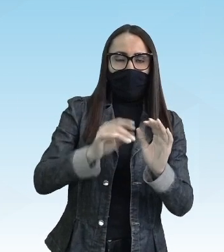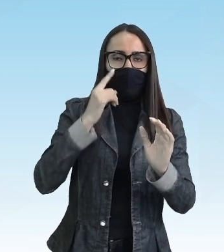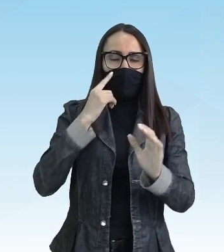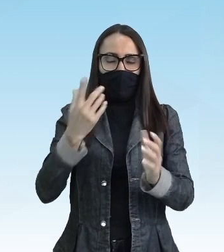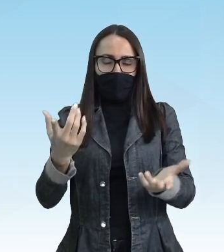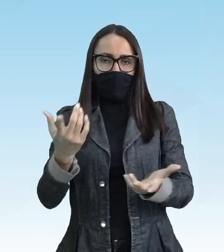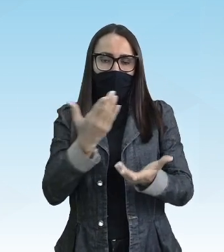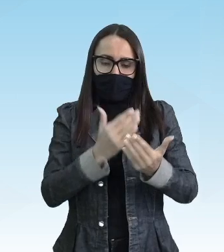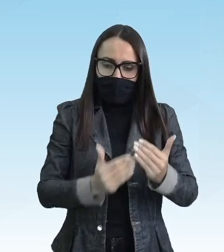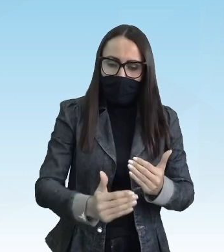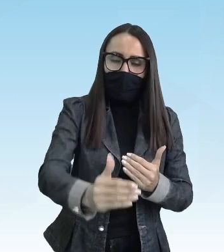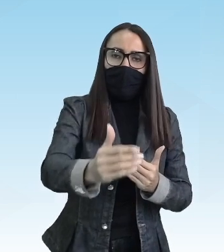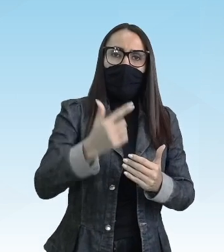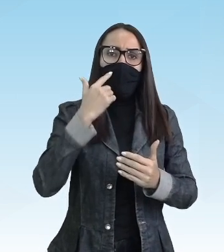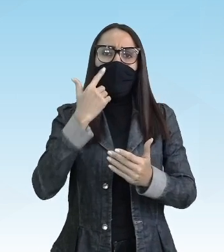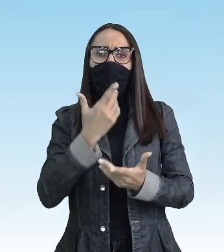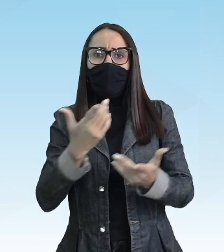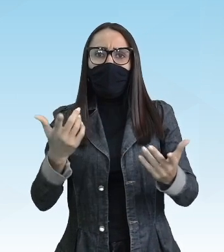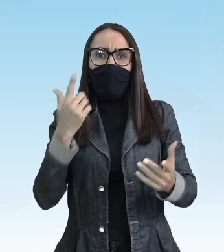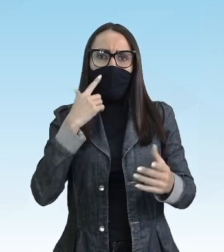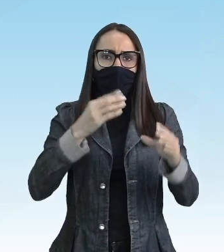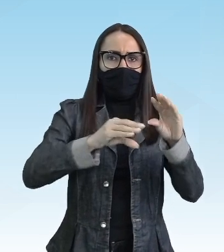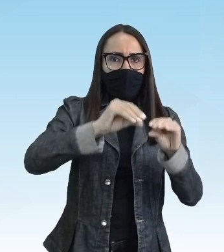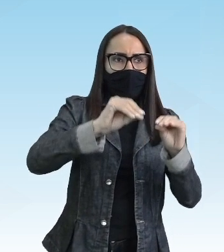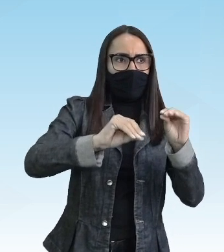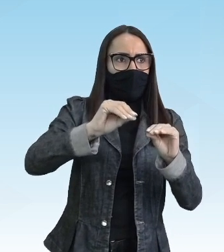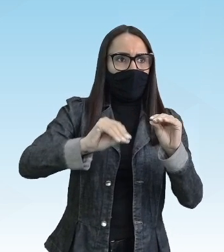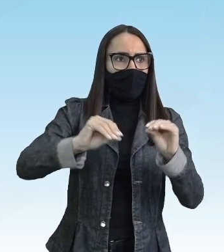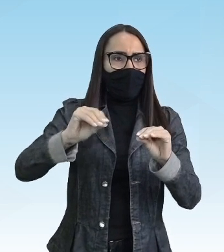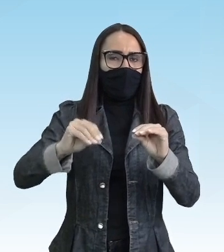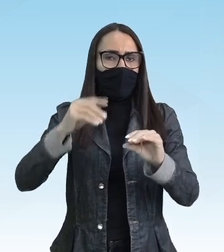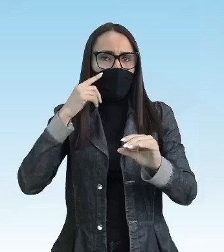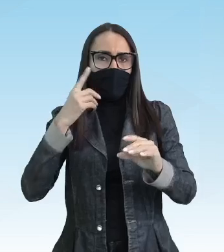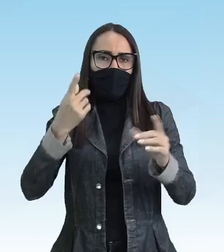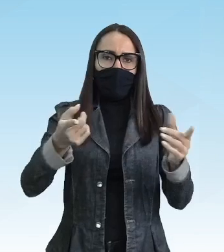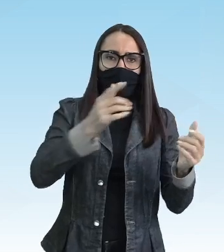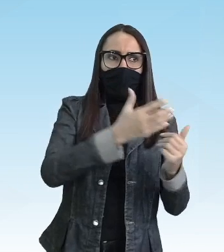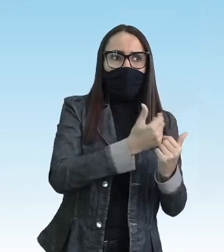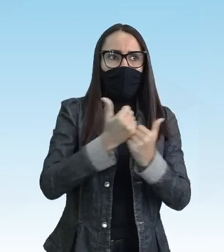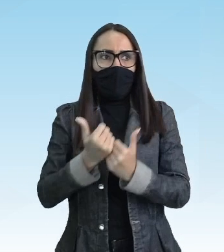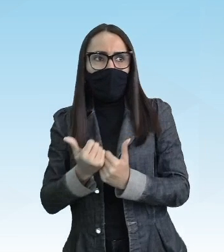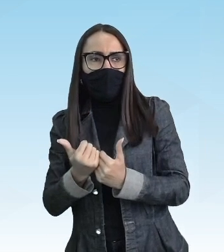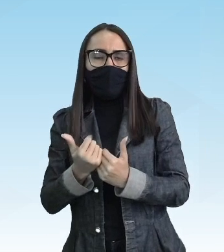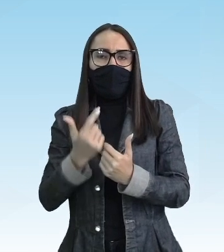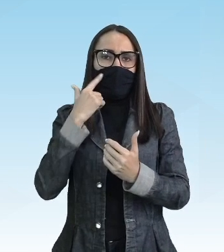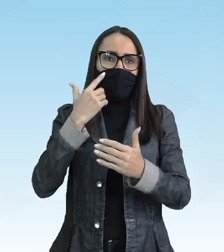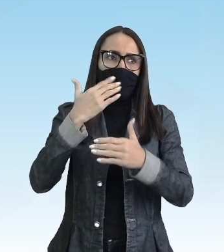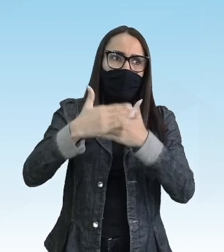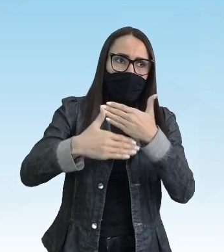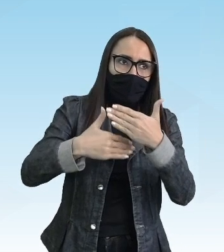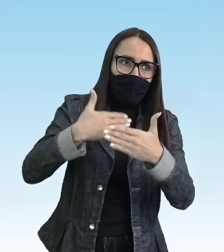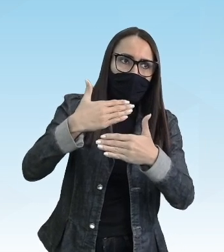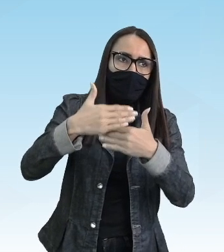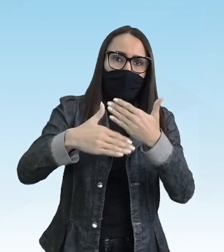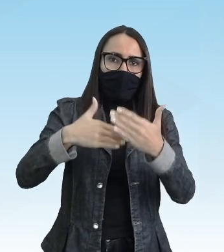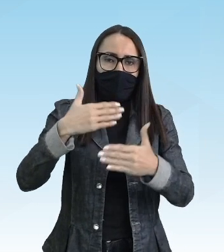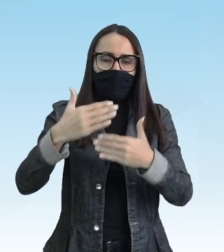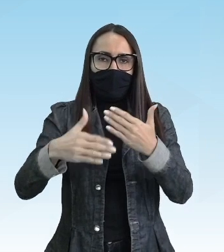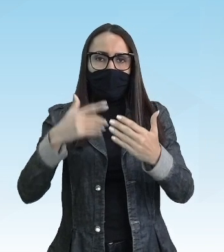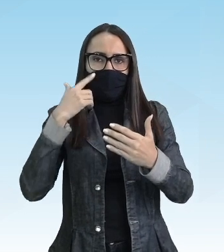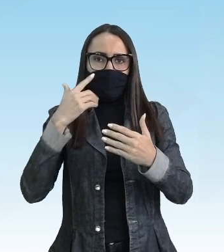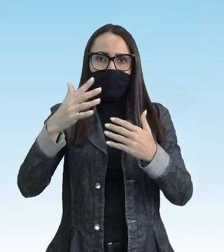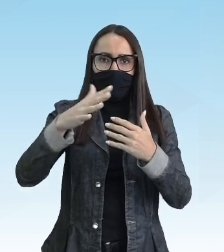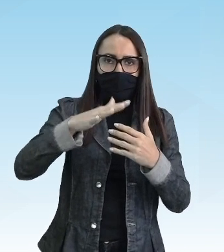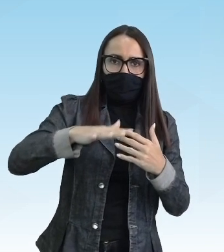formado inicialmente por cartilagem, que é substituída gradativamente, dando